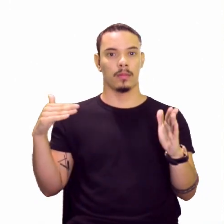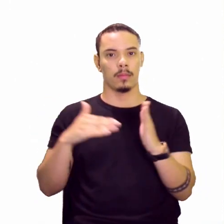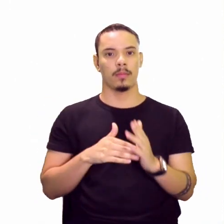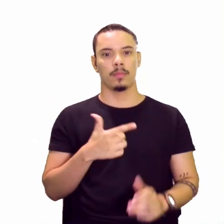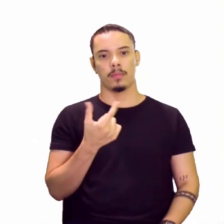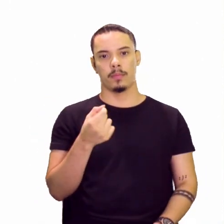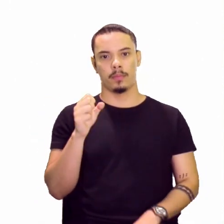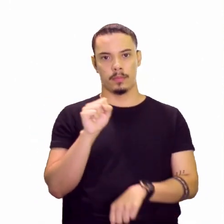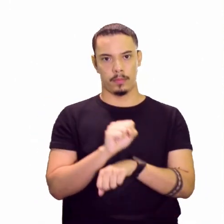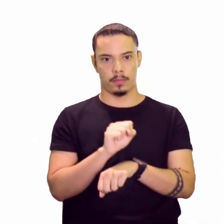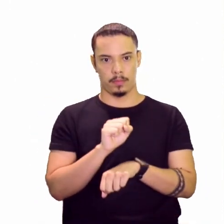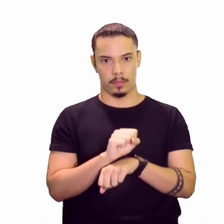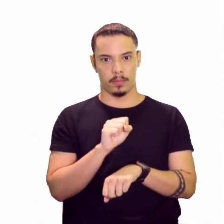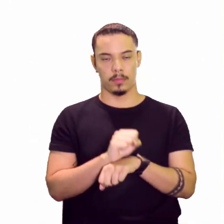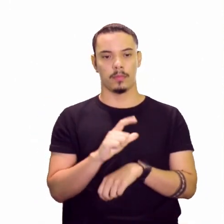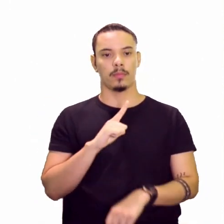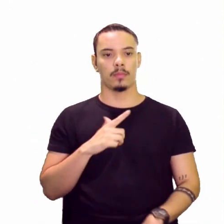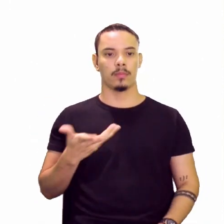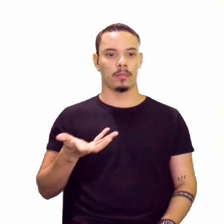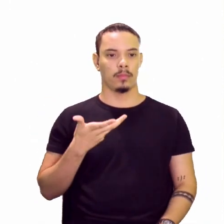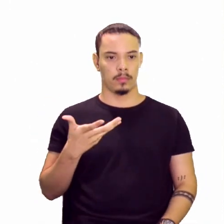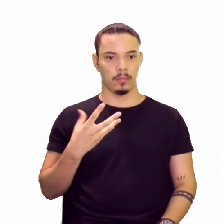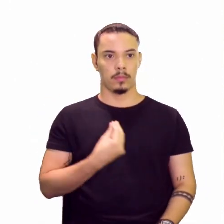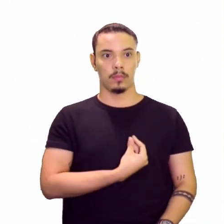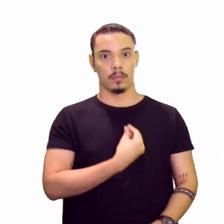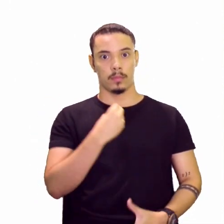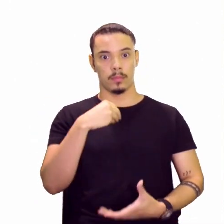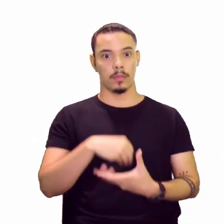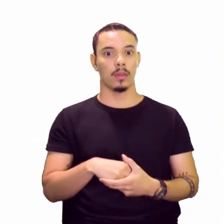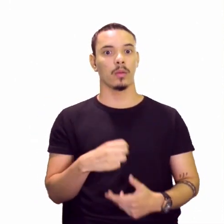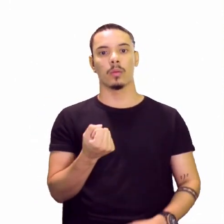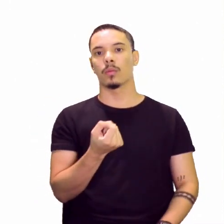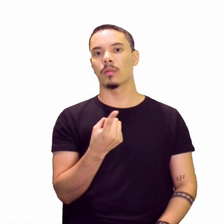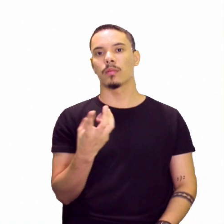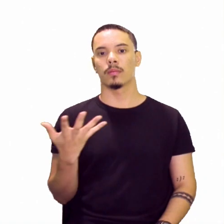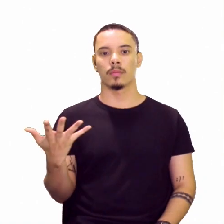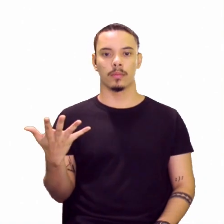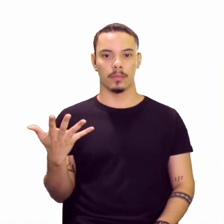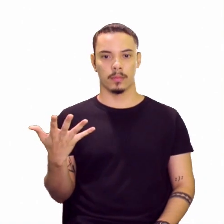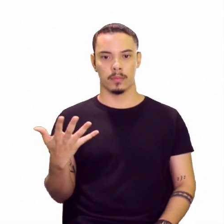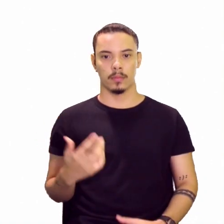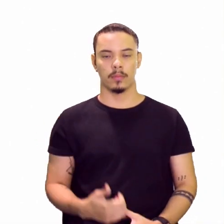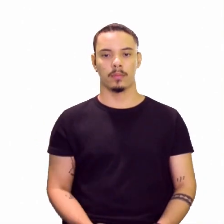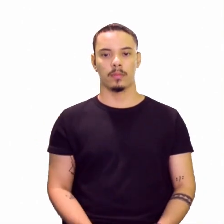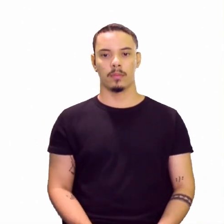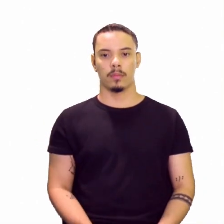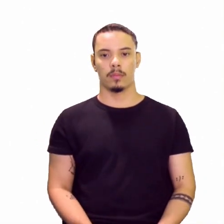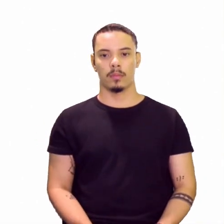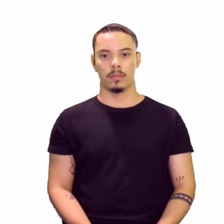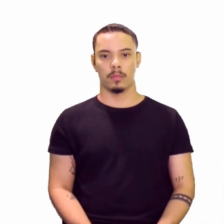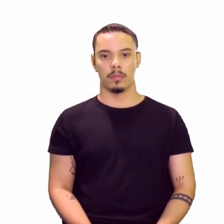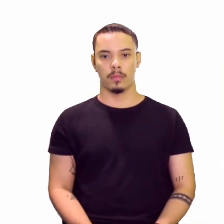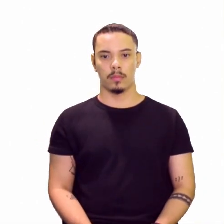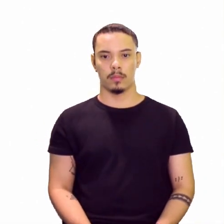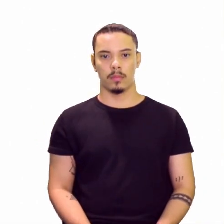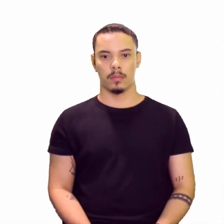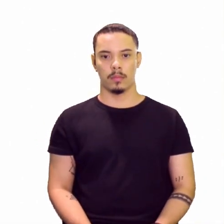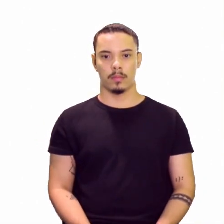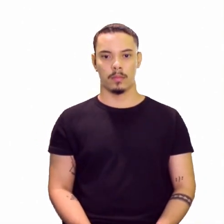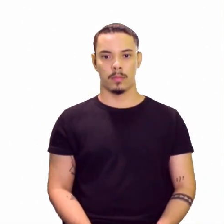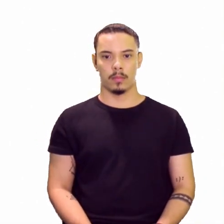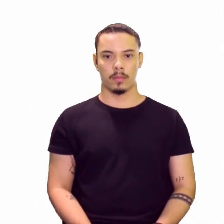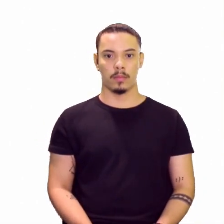20 segundos a velocidade foi a que estava ali, né? De quanto? Justamente. Então, isso aqui vai valer 2, certo? A